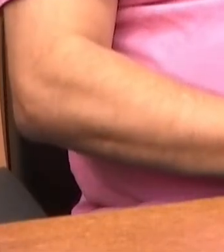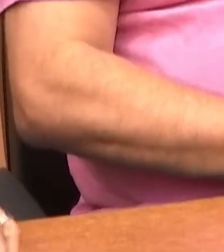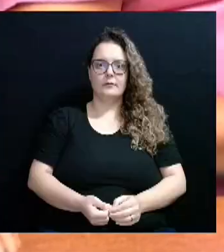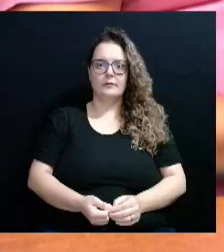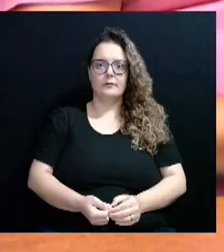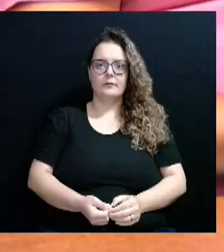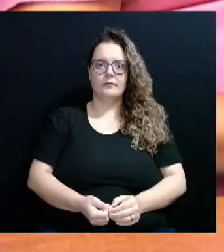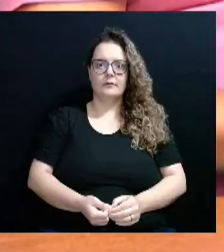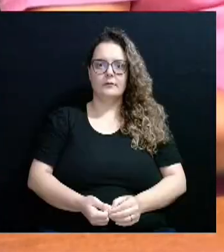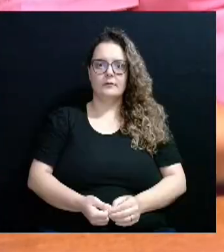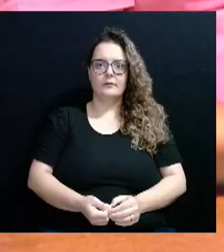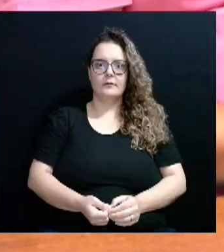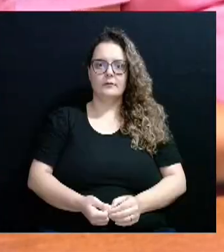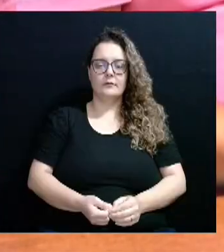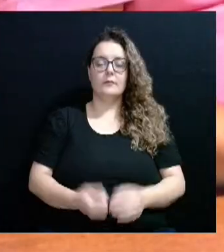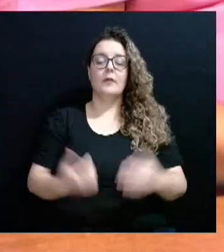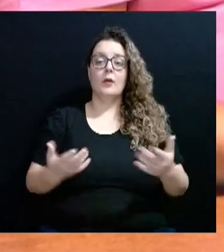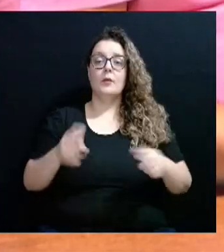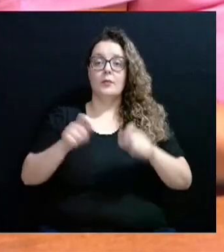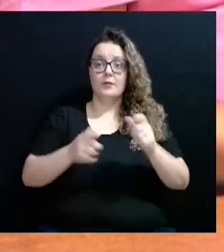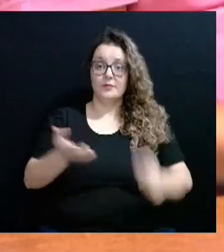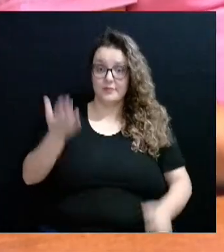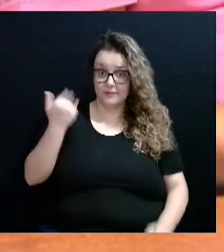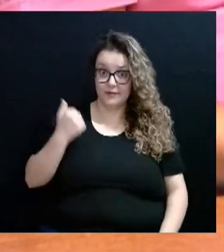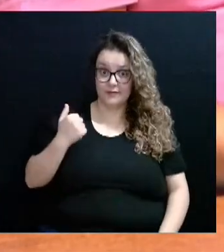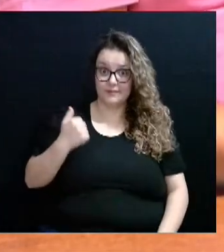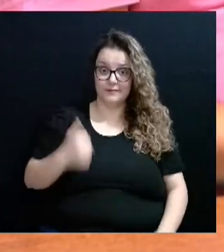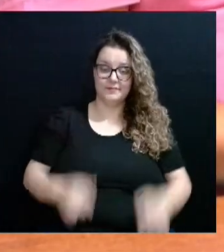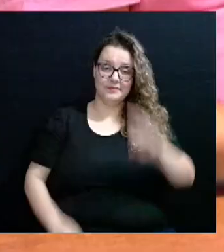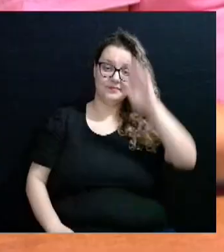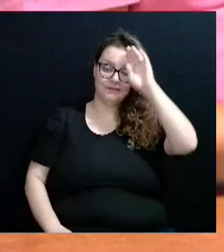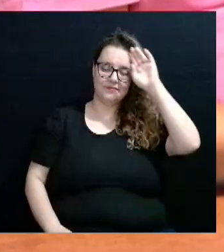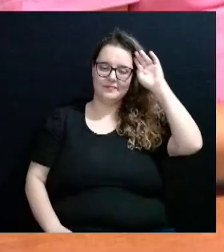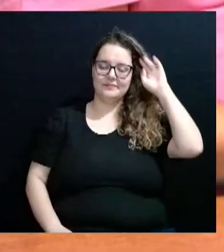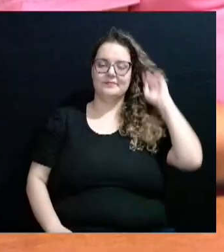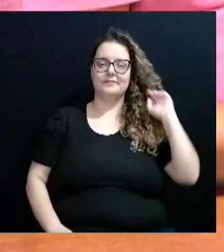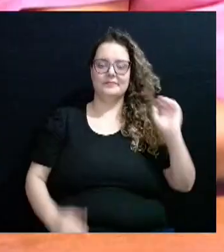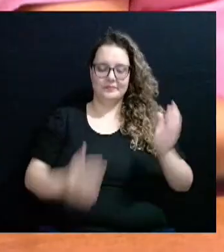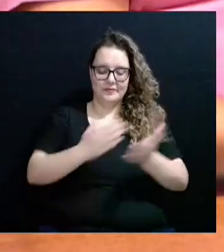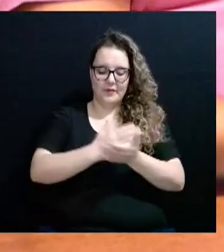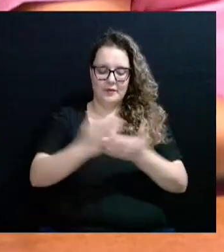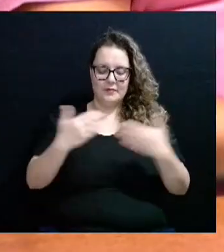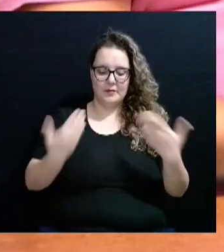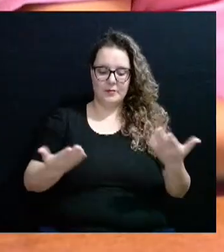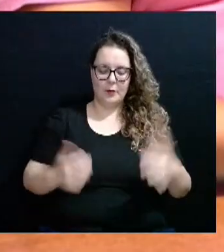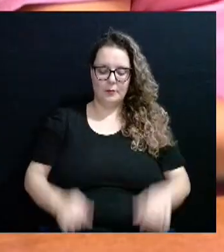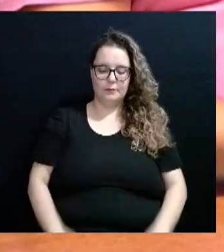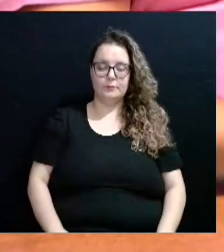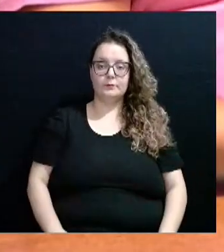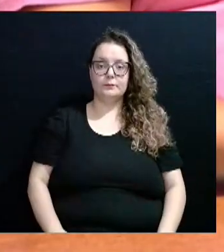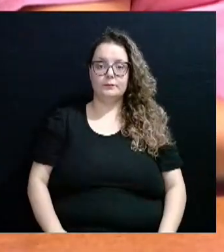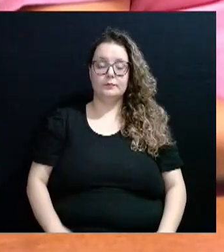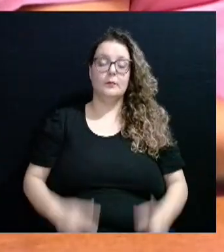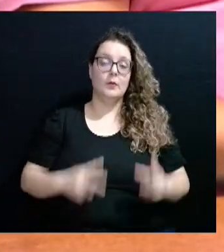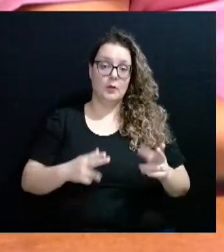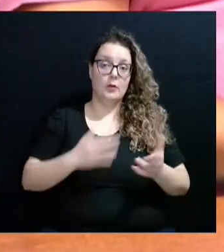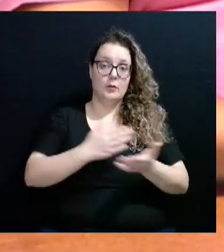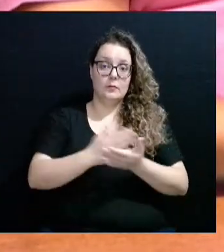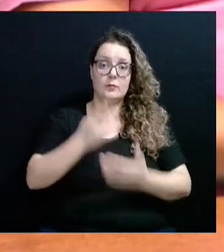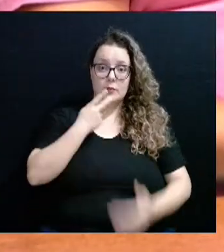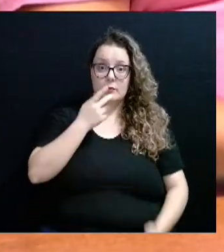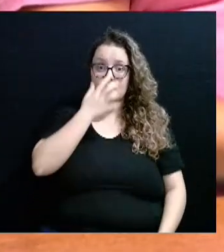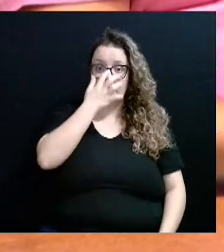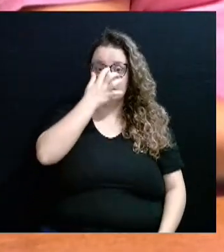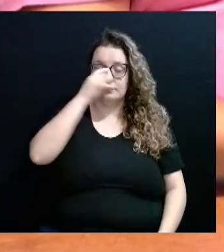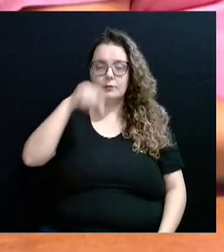Bom, pessoal, vamos lá então? Vamos iniciar? Bom, como eu disse inicialmente, essa é